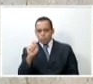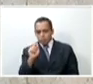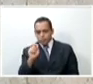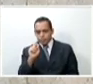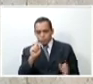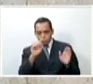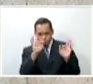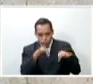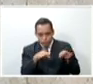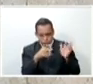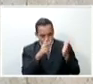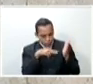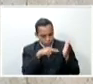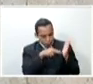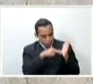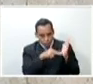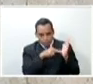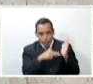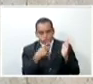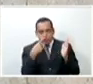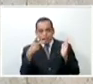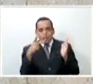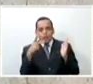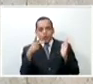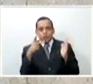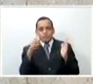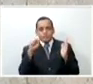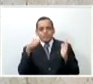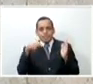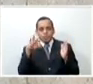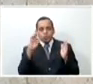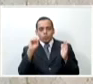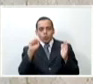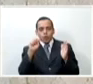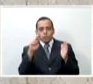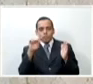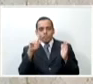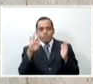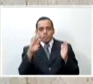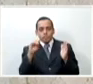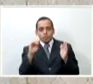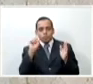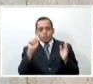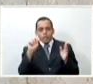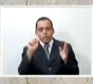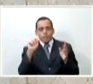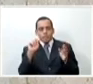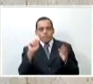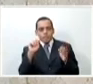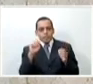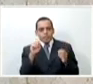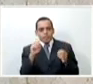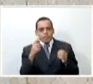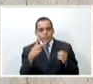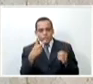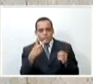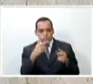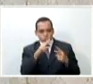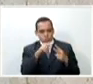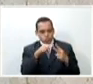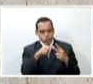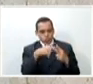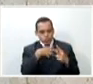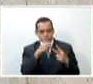dizendo o seguinte, citando Santo Agostinho, e diz o seguinte, meus amigos, que a esperança tem duas filhas, uma se